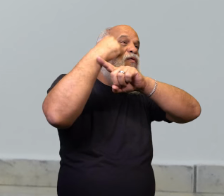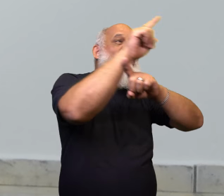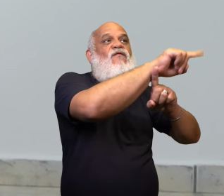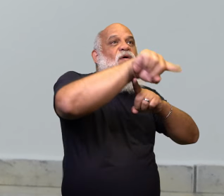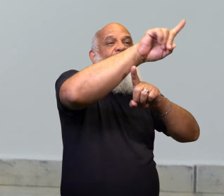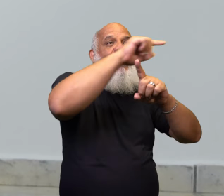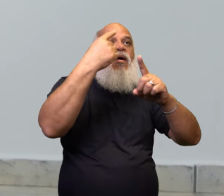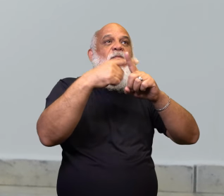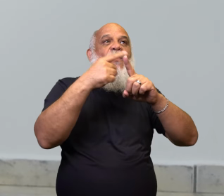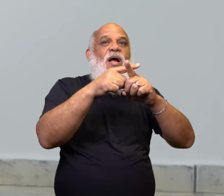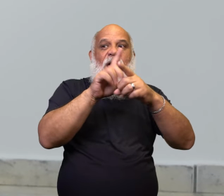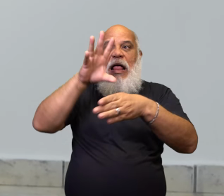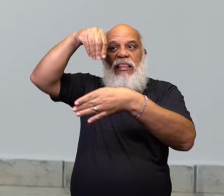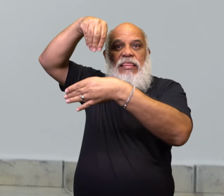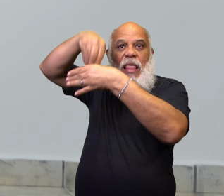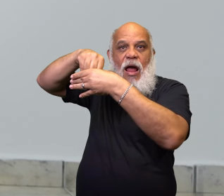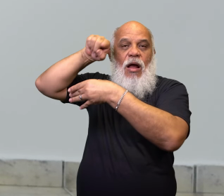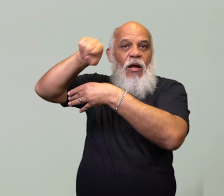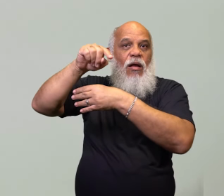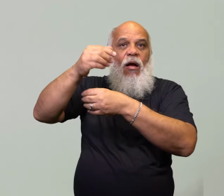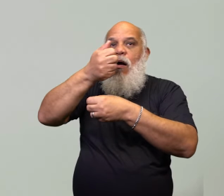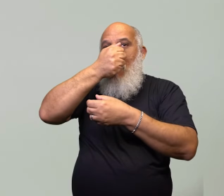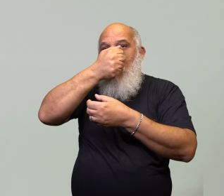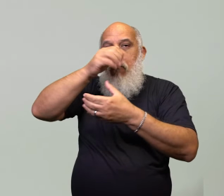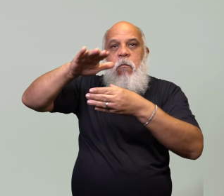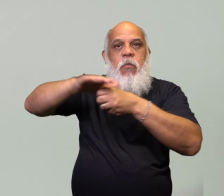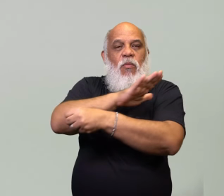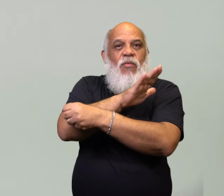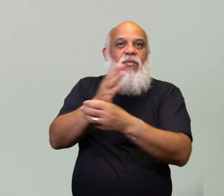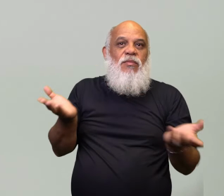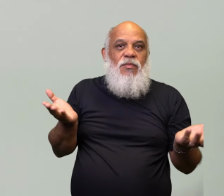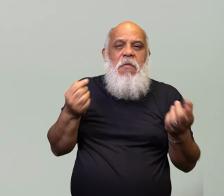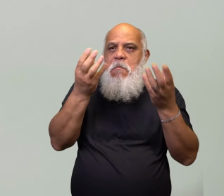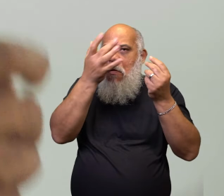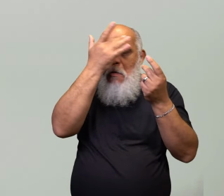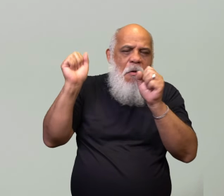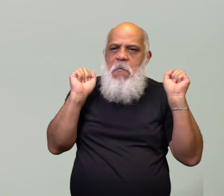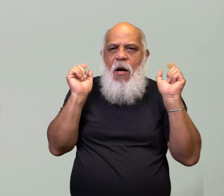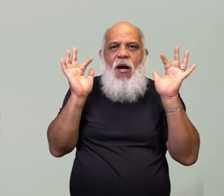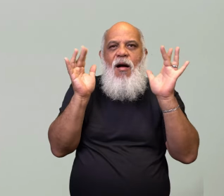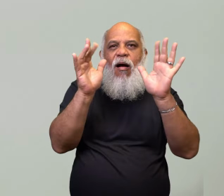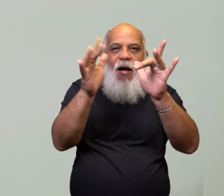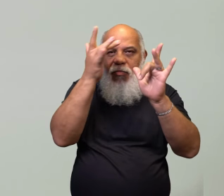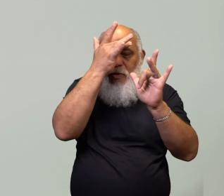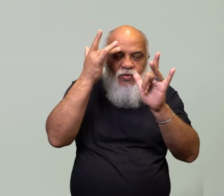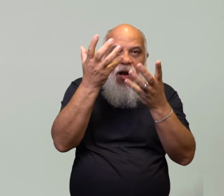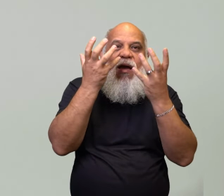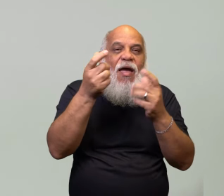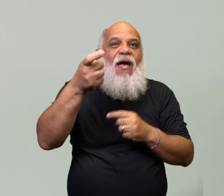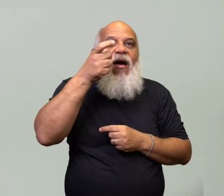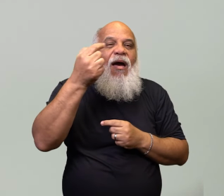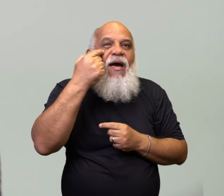lado de fora, vários telões que tinha ali, porque o PC ficava montado para assistir as nossas apresentações de